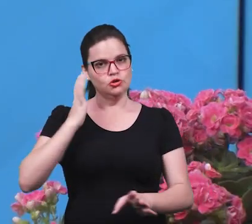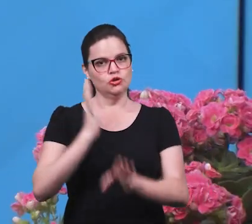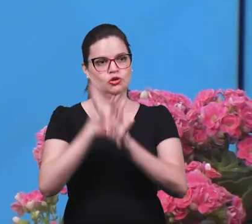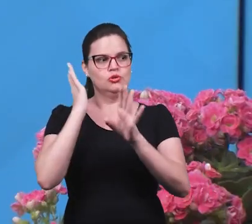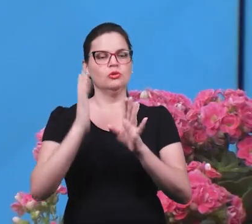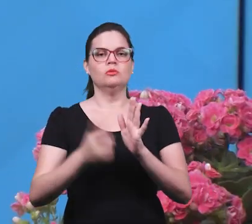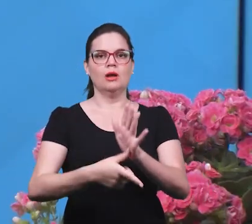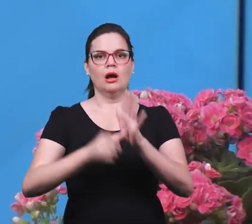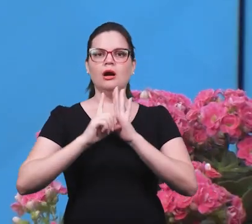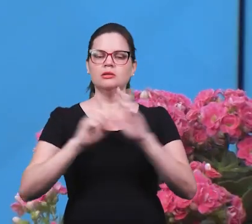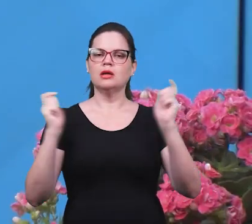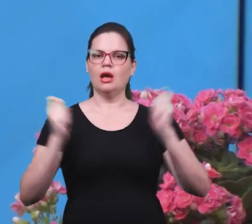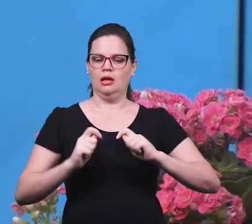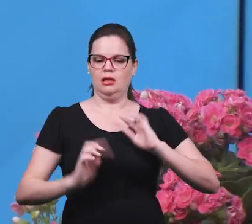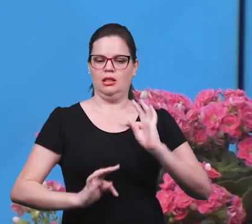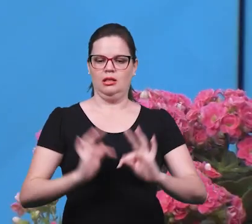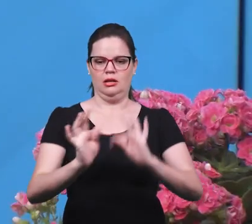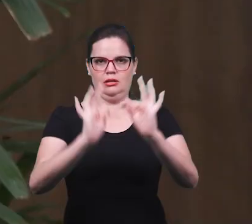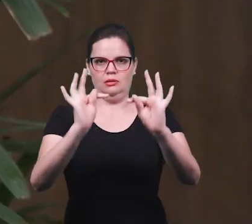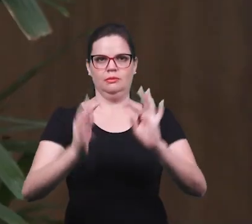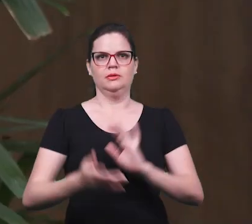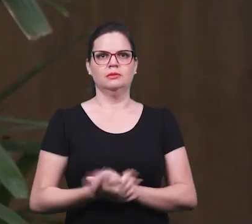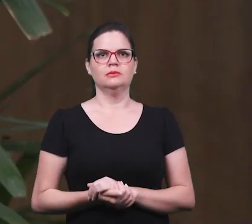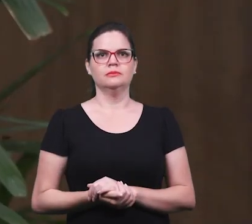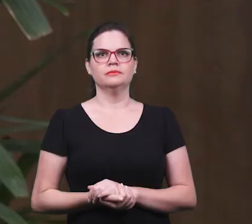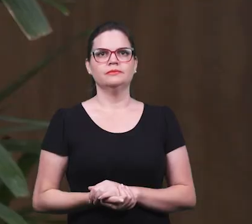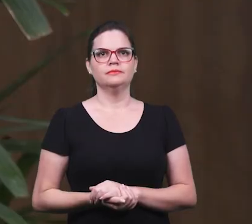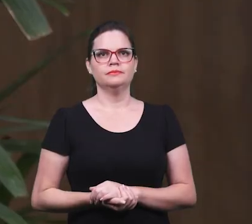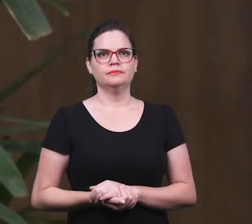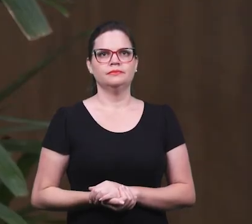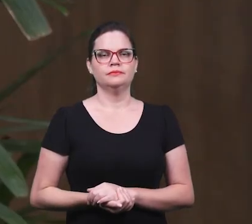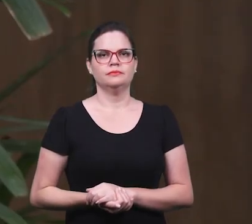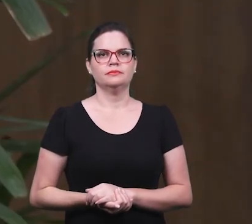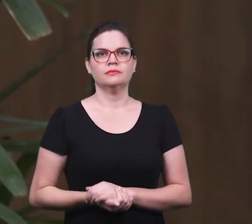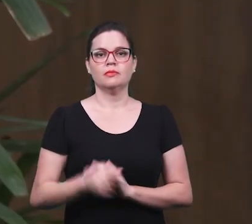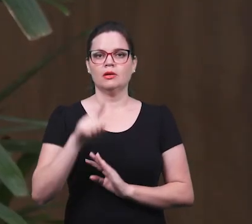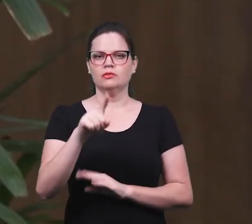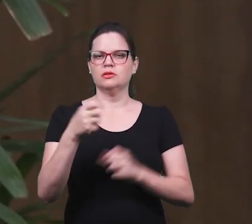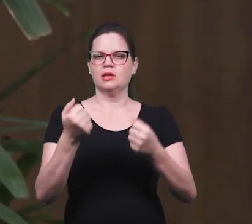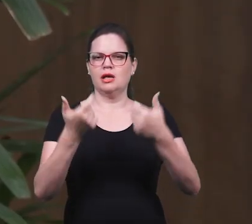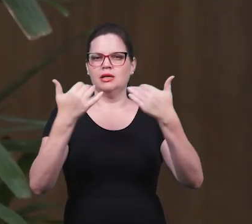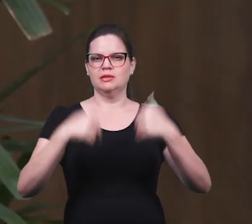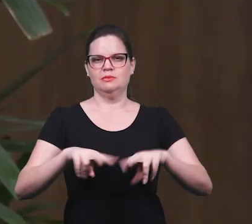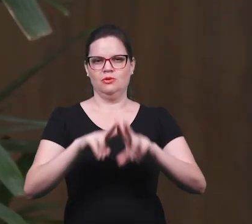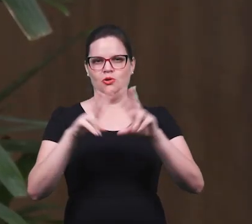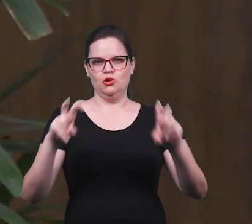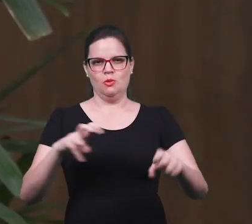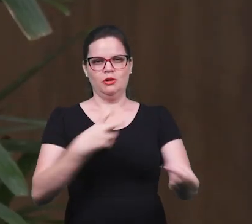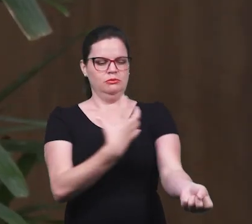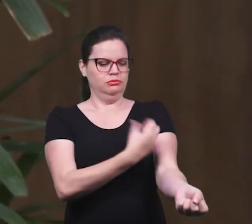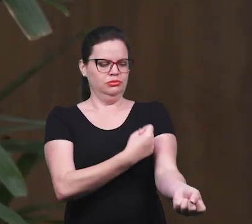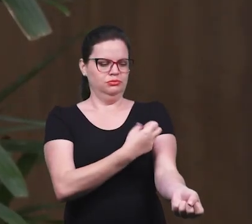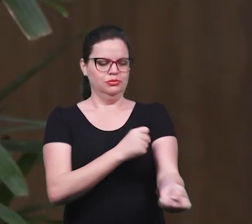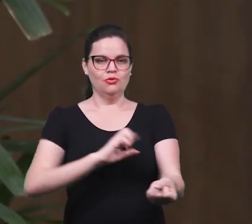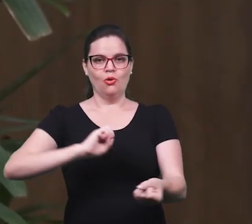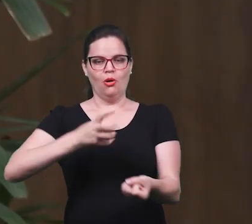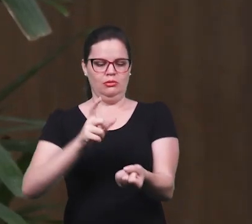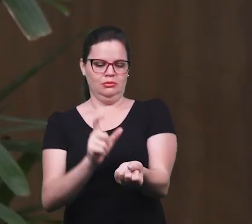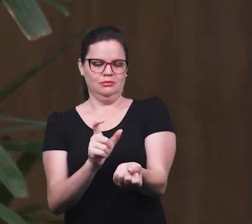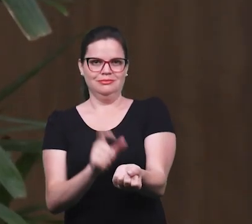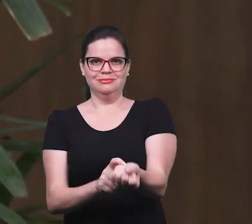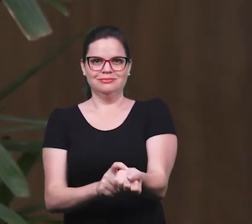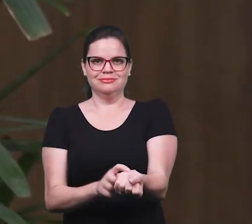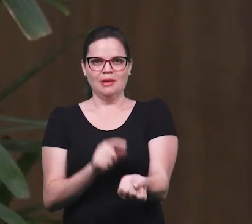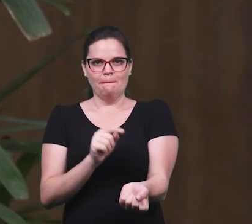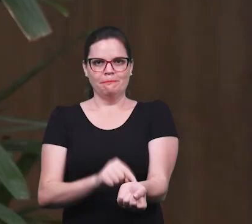e prevenir as complicações de longo prazo. Sim. E você falou de aparelho de pressão. Como que ela